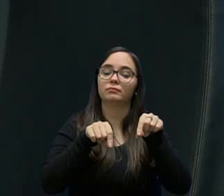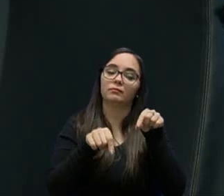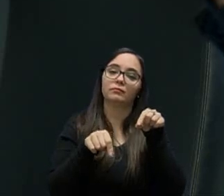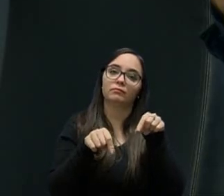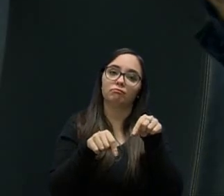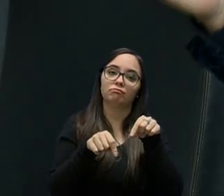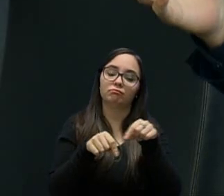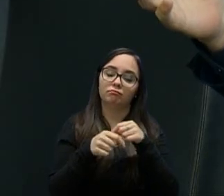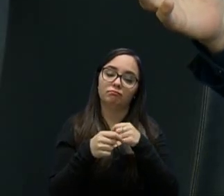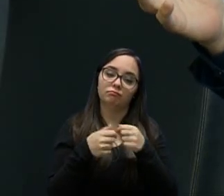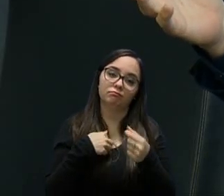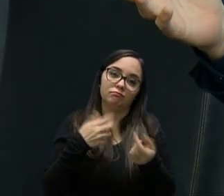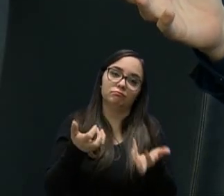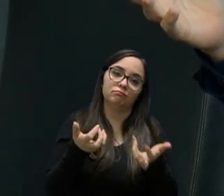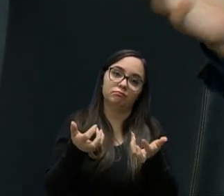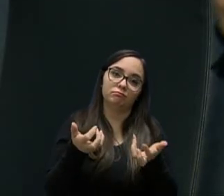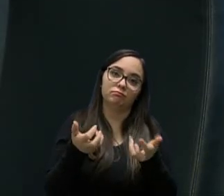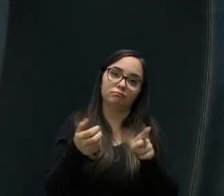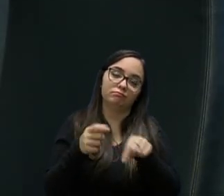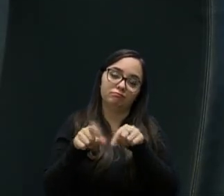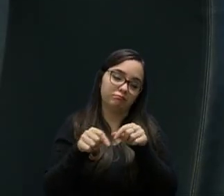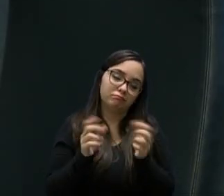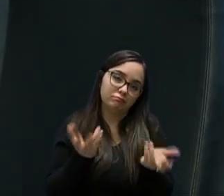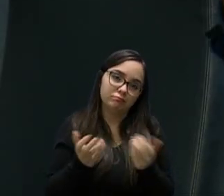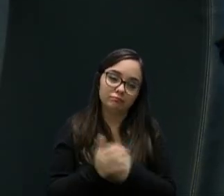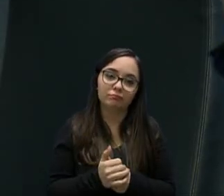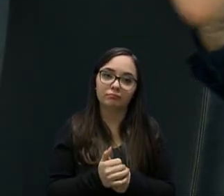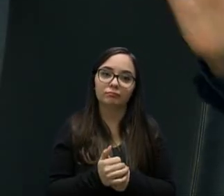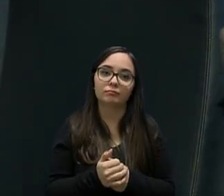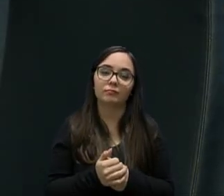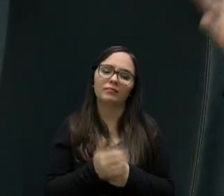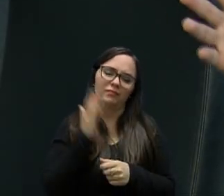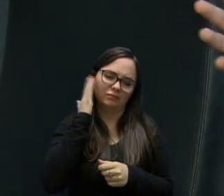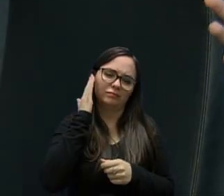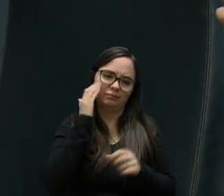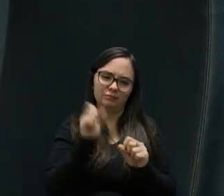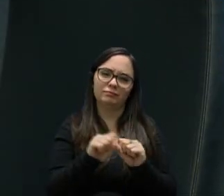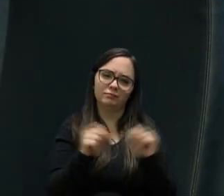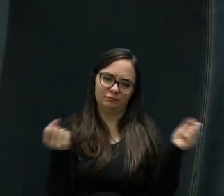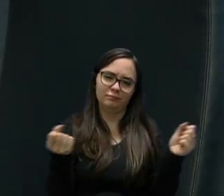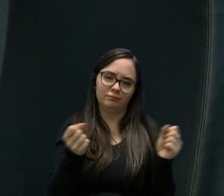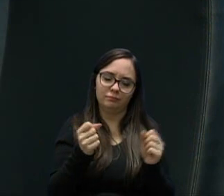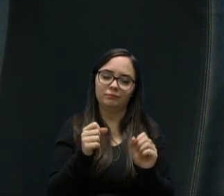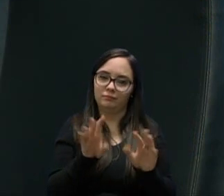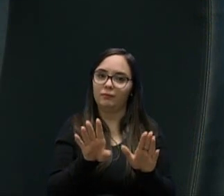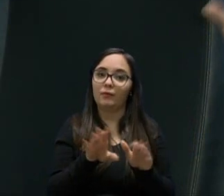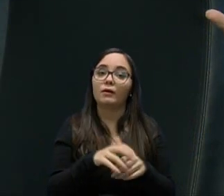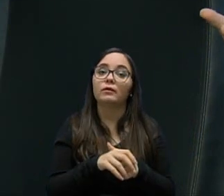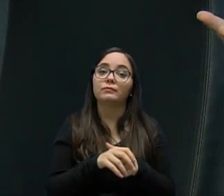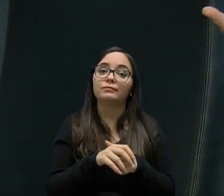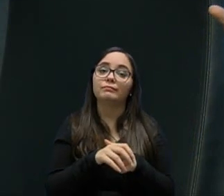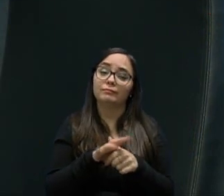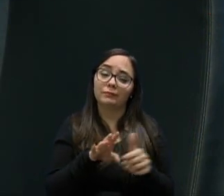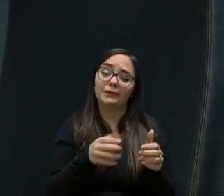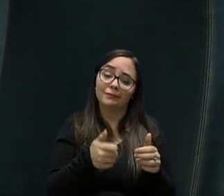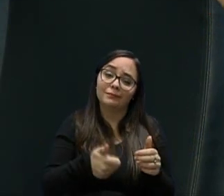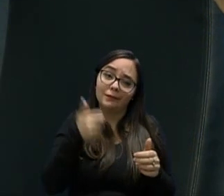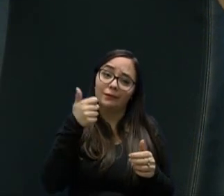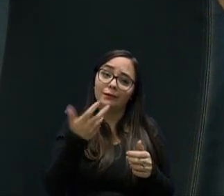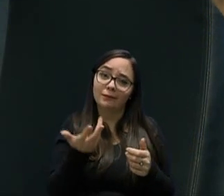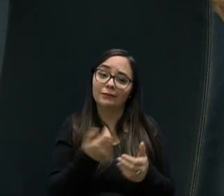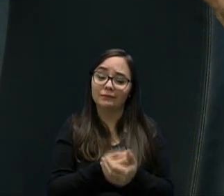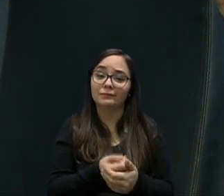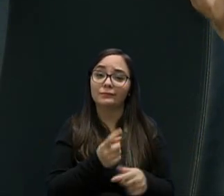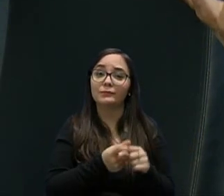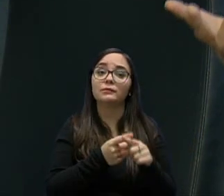a sua é porque esse eu sei que isso é impossível vereador pega mas seria o mais correto porque